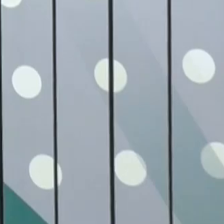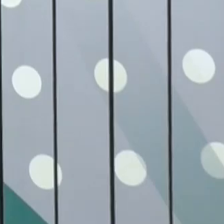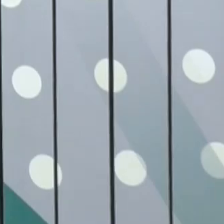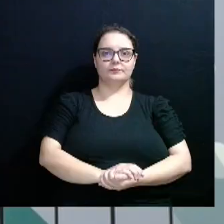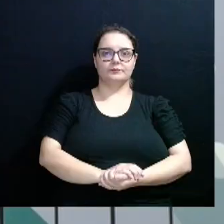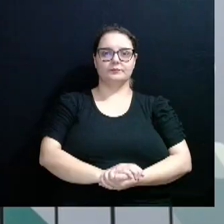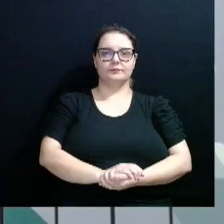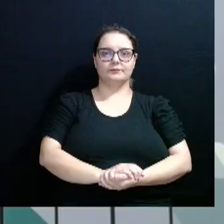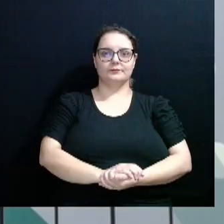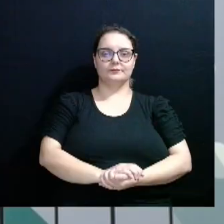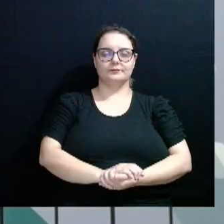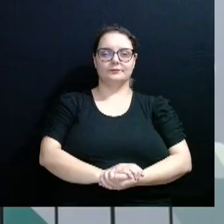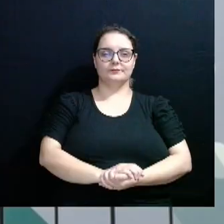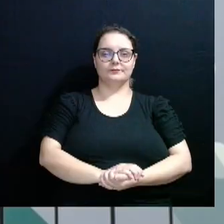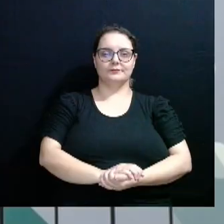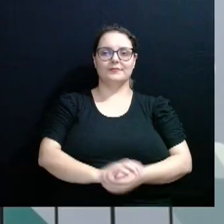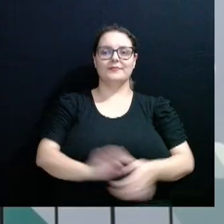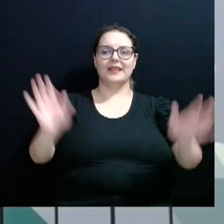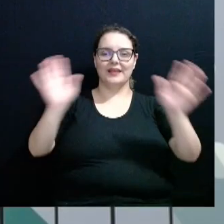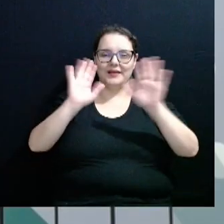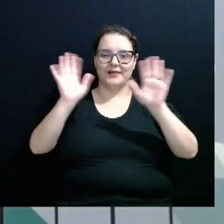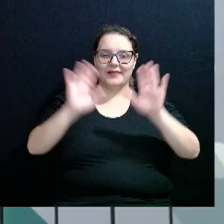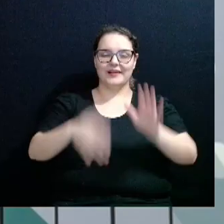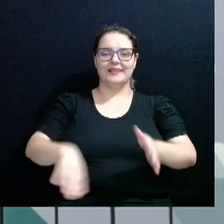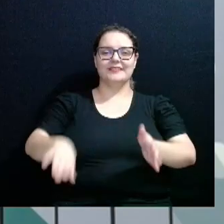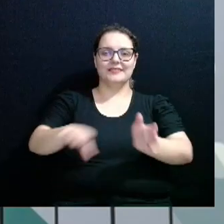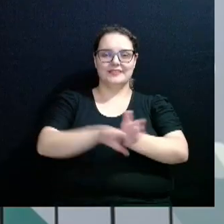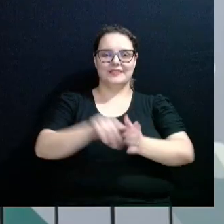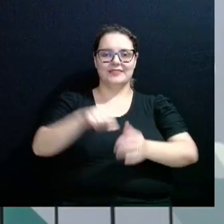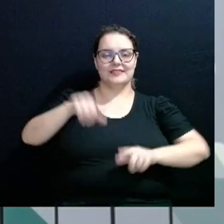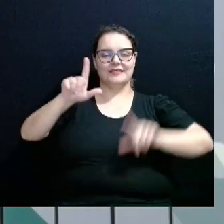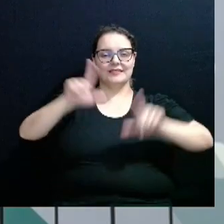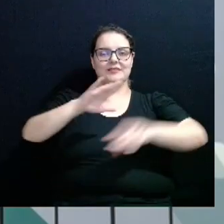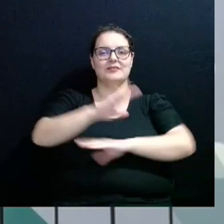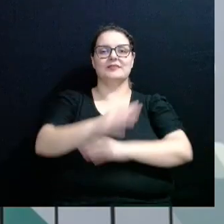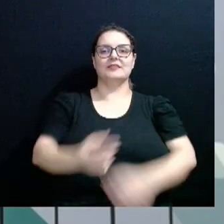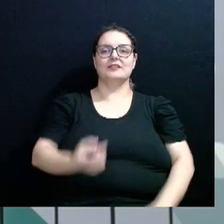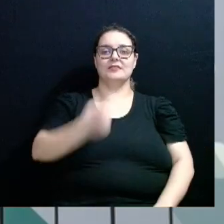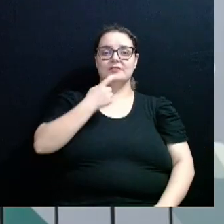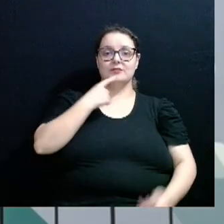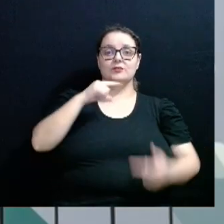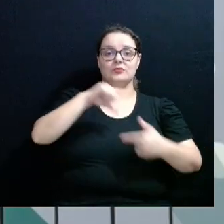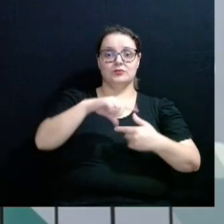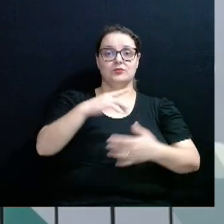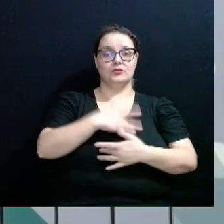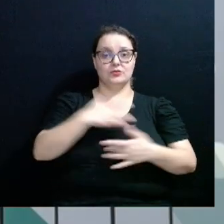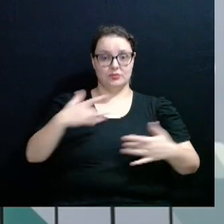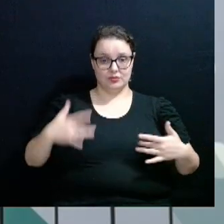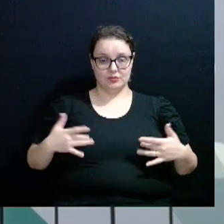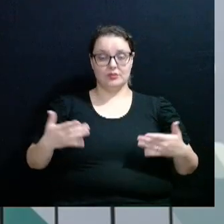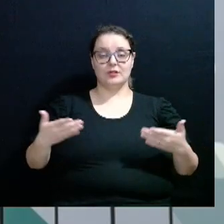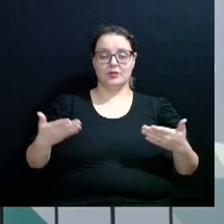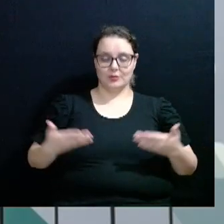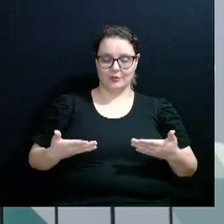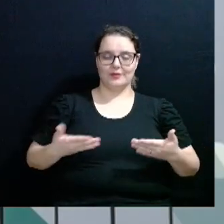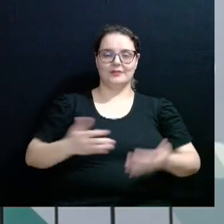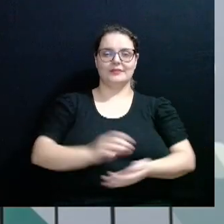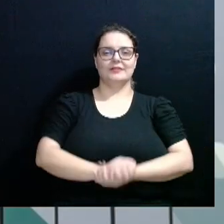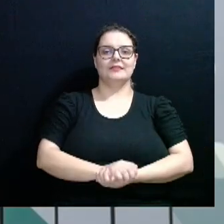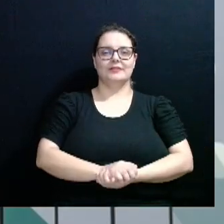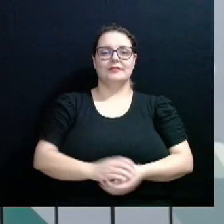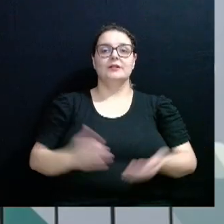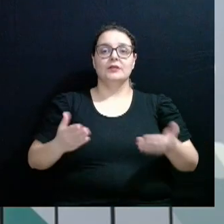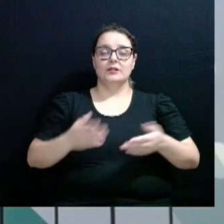Olá, estamos chegando aqui na TV Câmara Campinas com o quadro Saúde Agora. Hoje nós vamos falar de